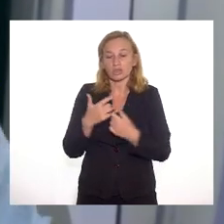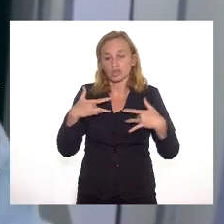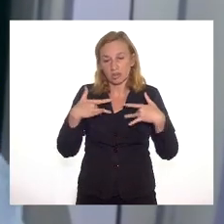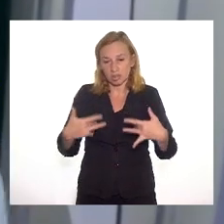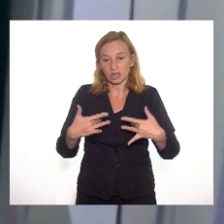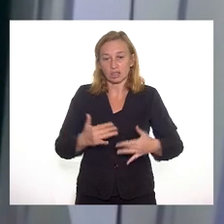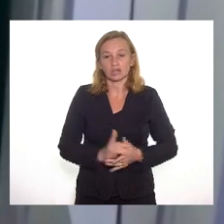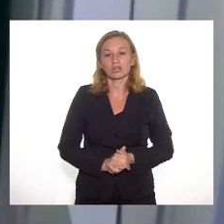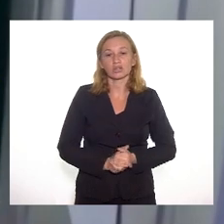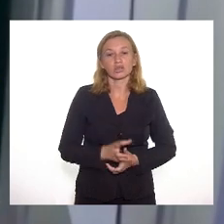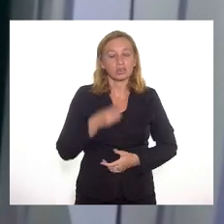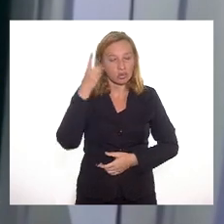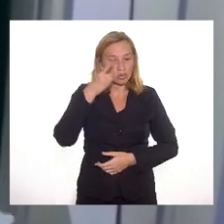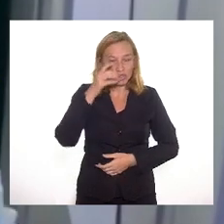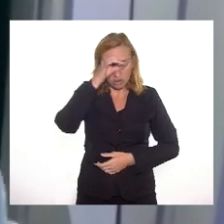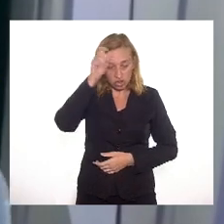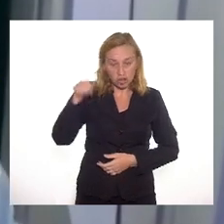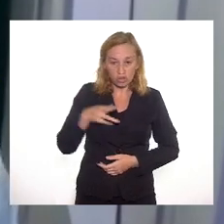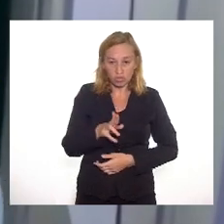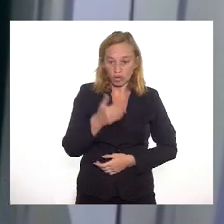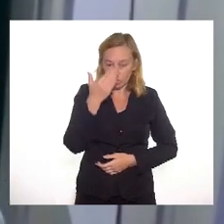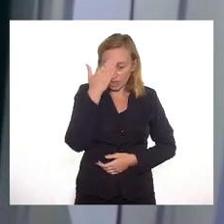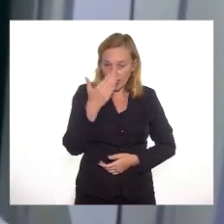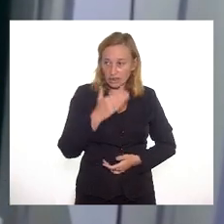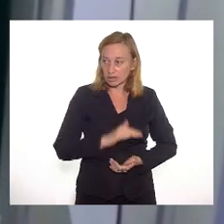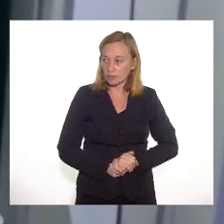solidarizo. Era isso, deputada Tiaju, muito obrigado pela atenção.